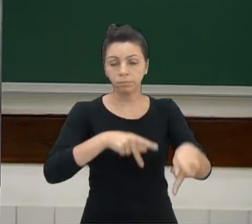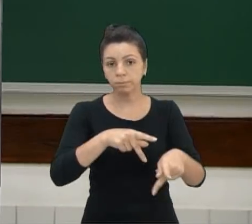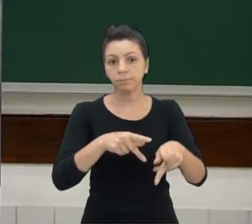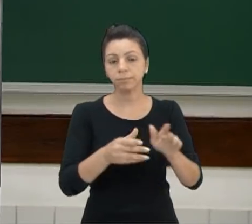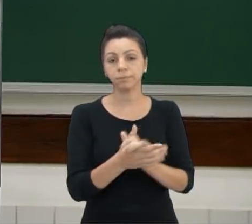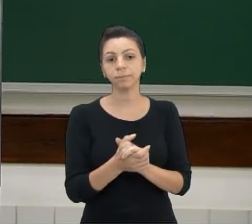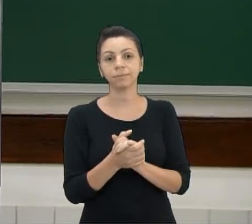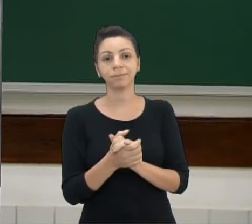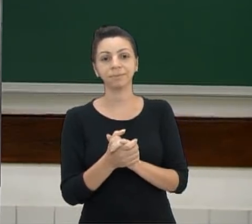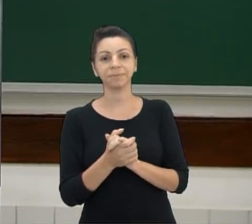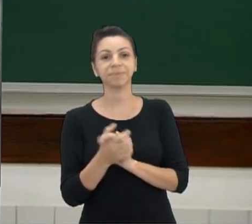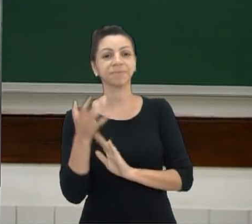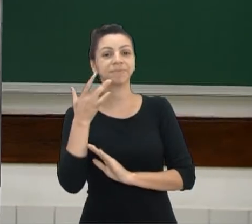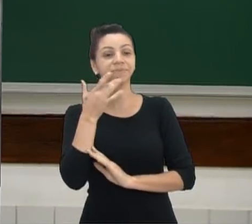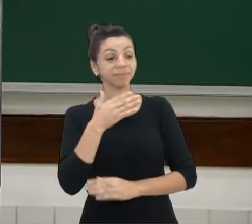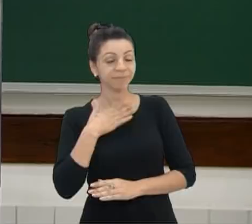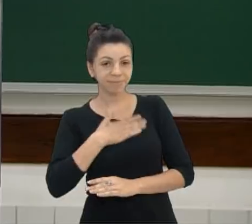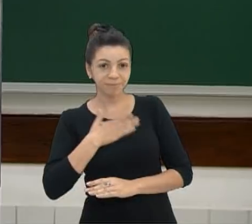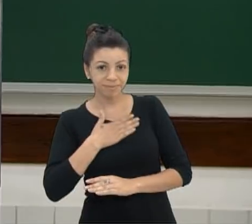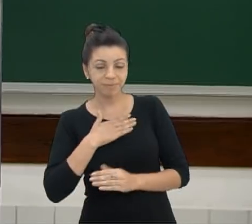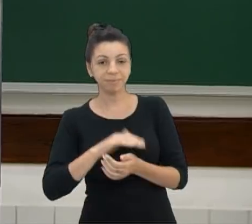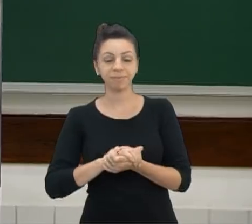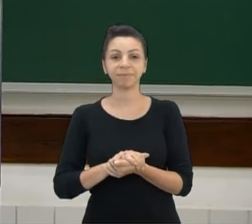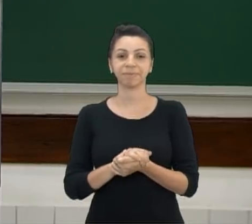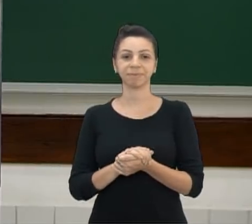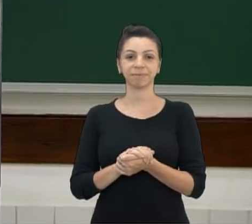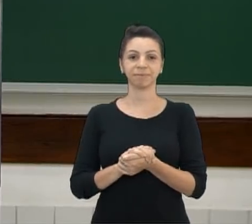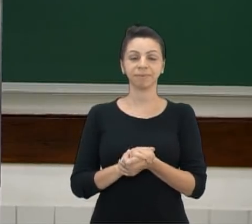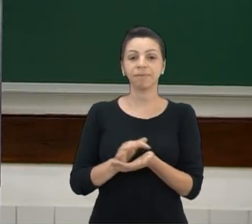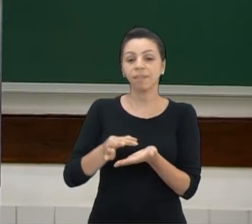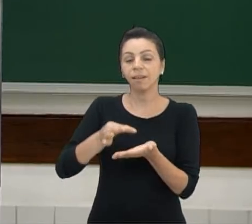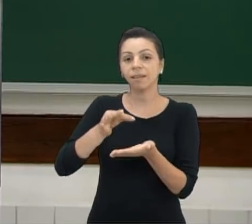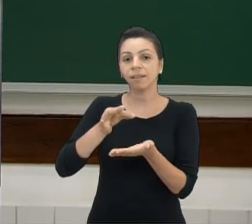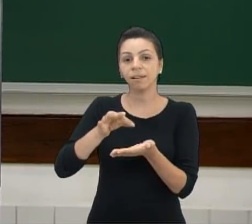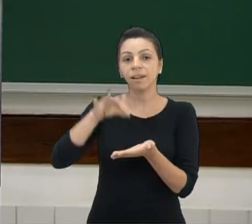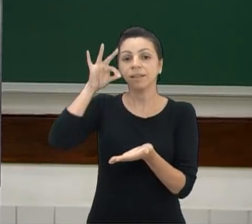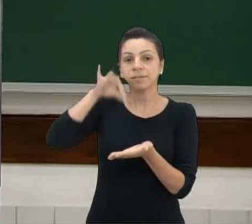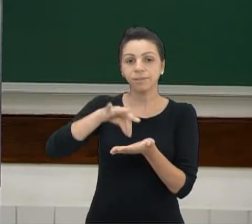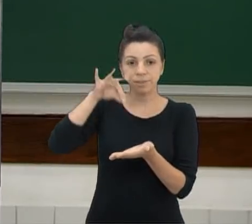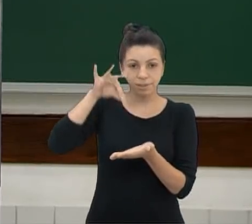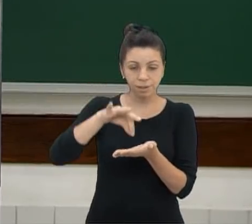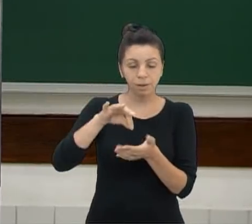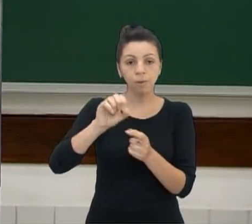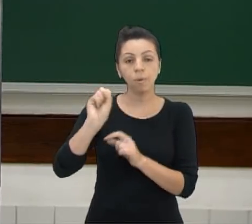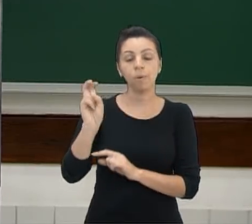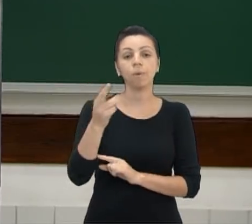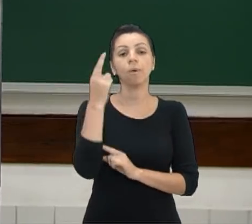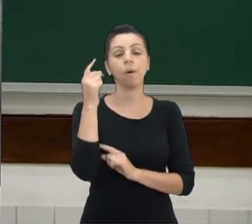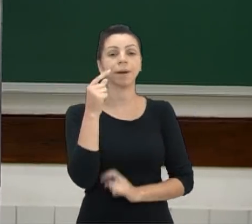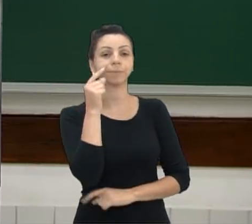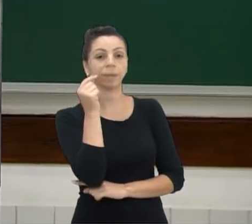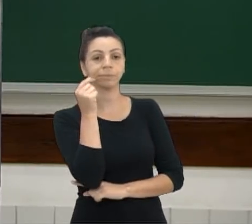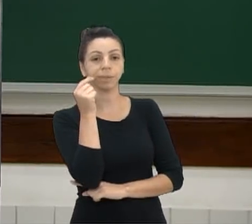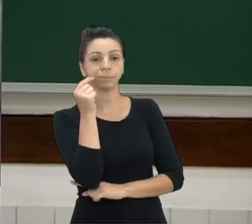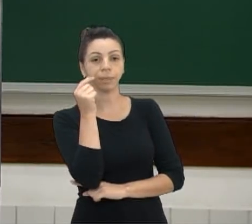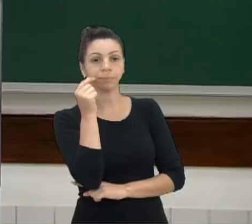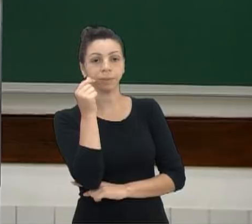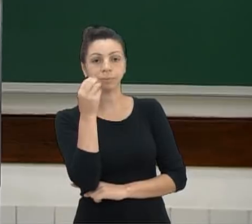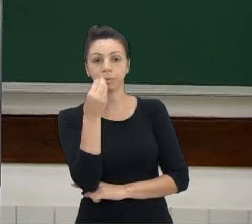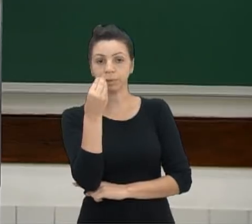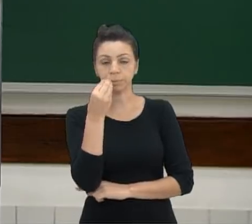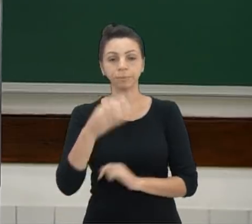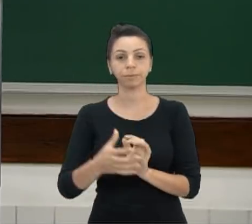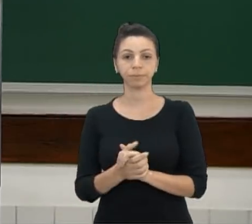aprecia essa folha, seja para a produção de chás ou também para a mastigação. Então ela é utilizada,